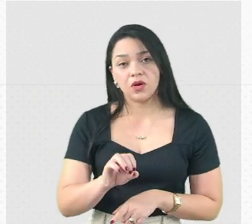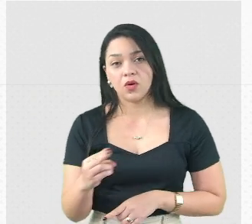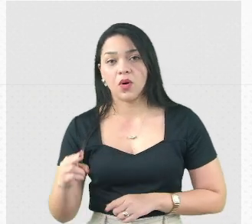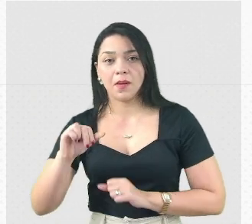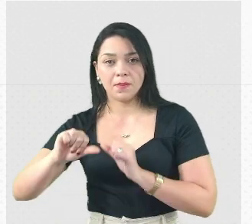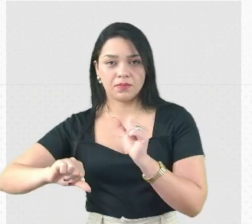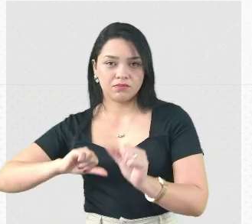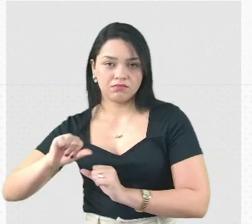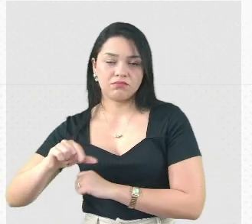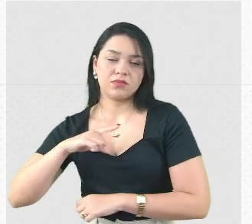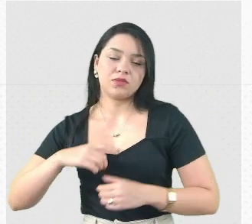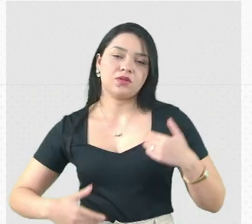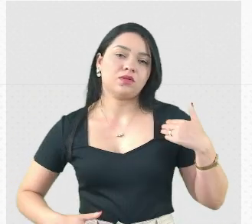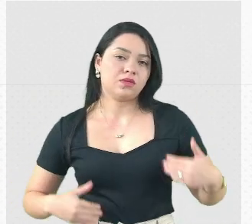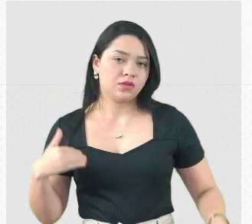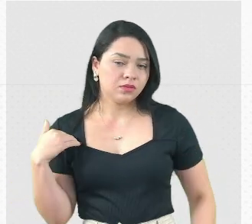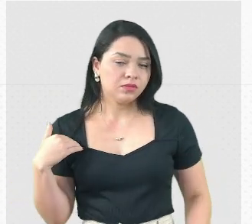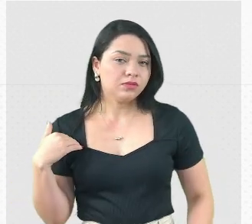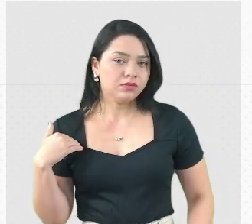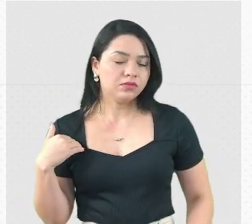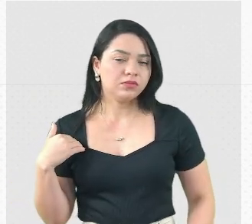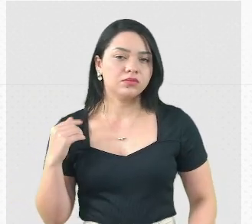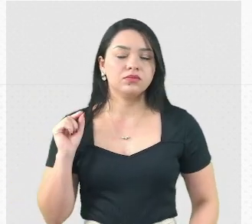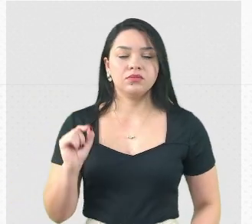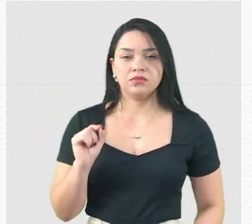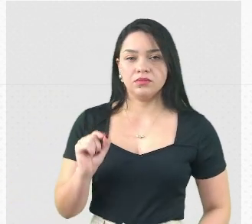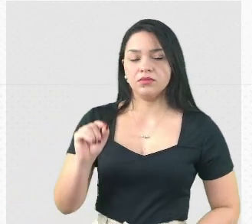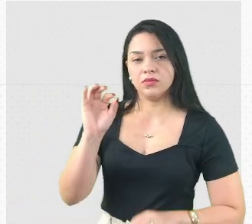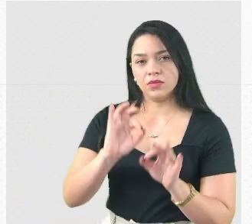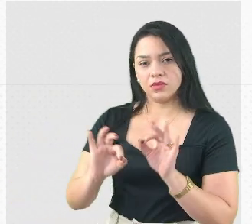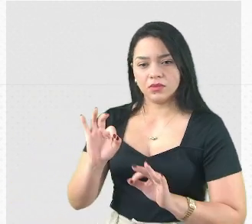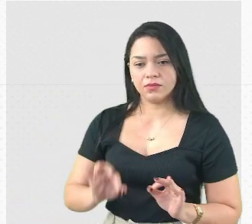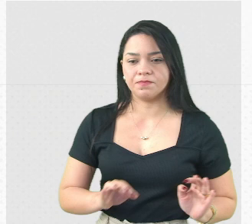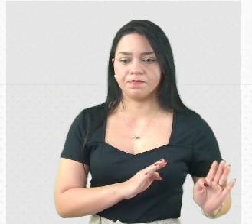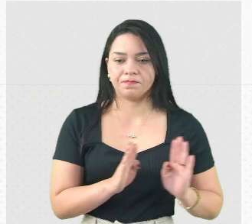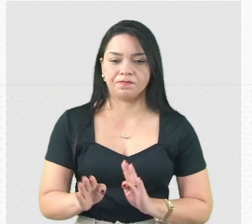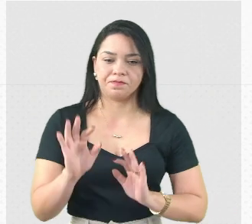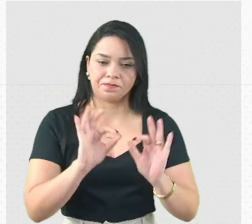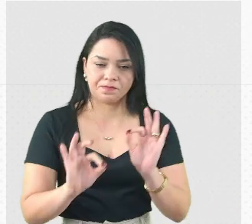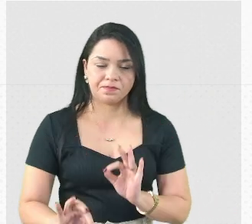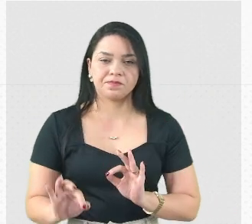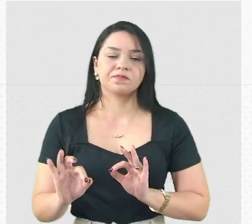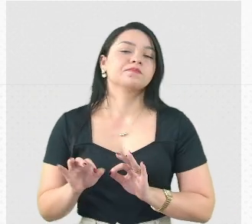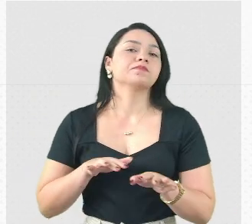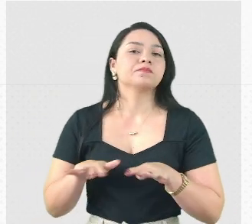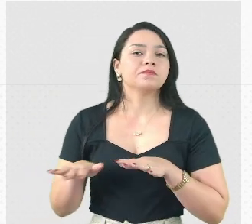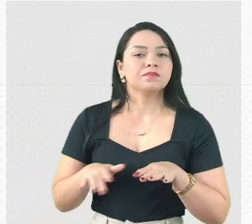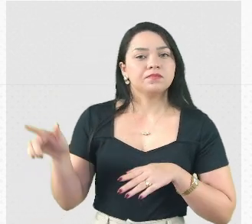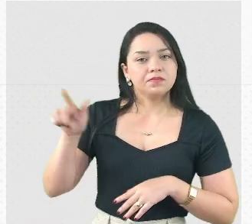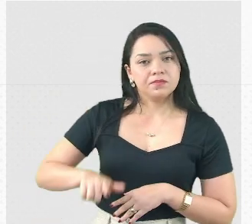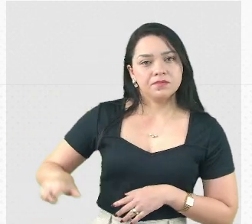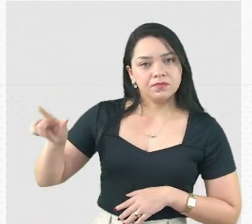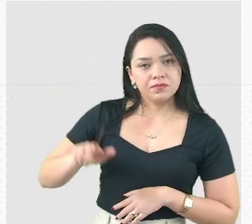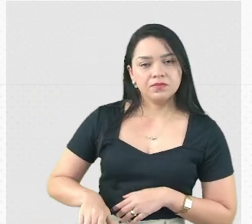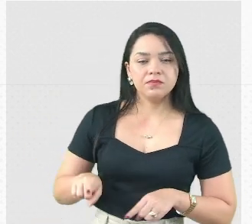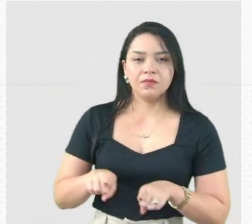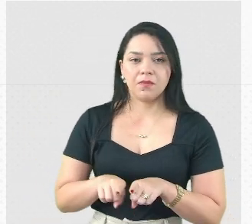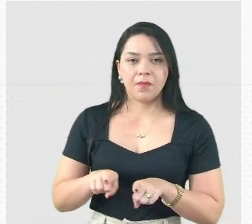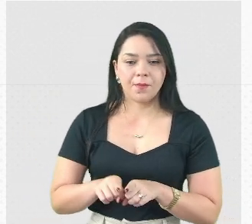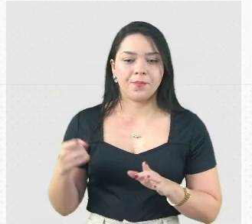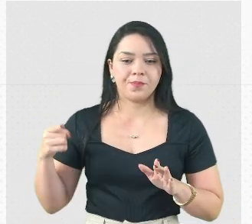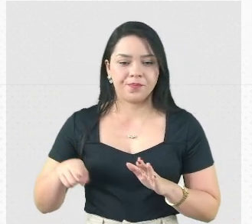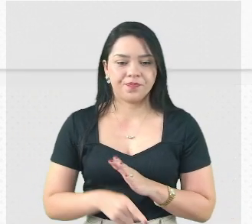da composição corporal. Geralmente são organizadas em sessões planejadas de movimentos repetidos com frequência e